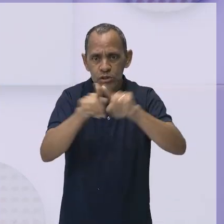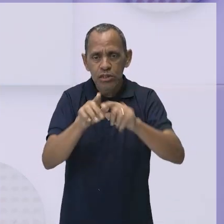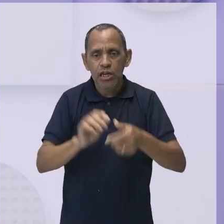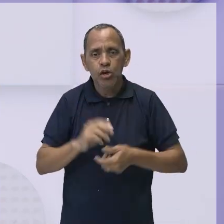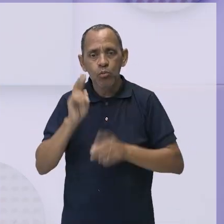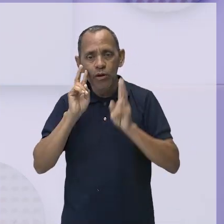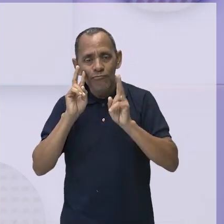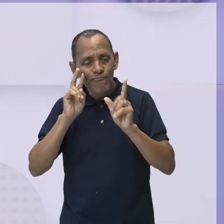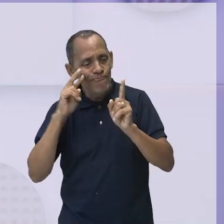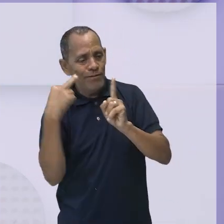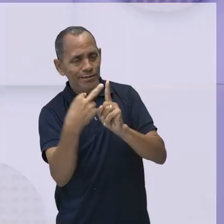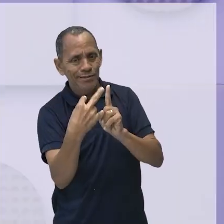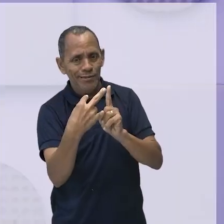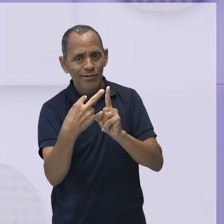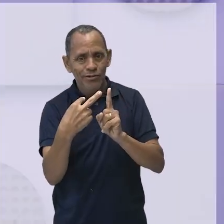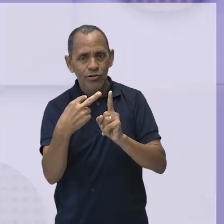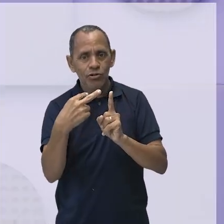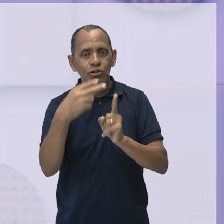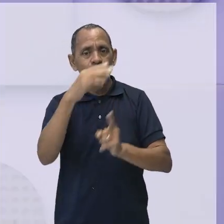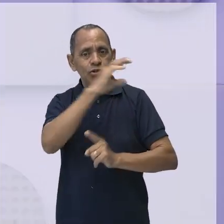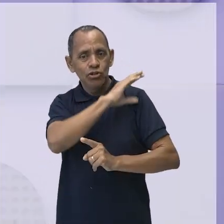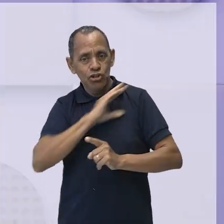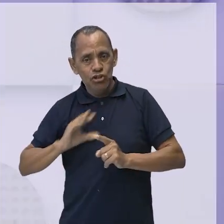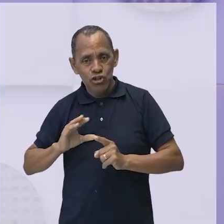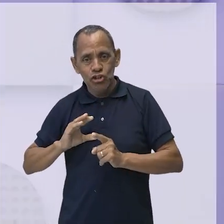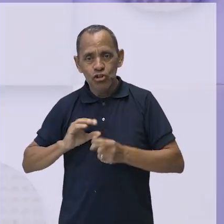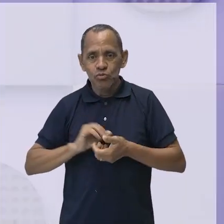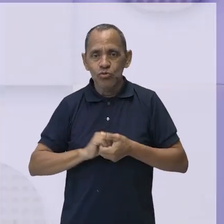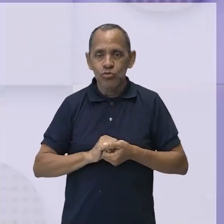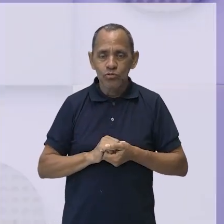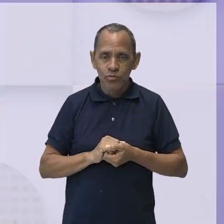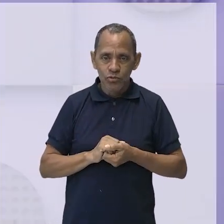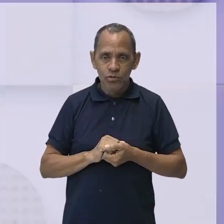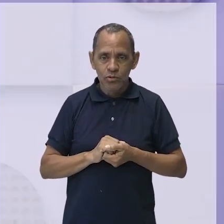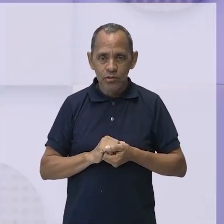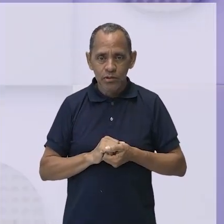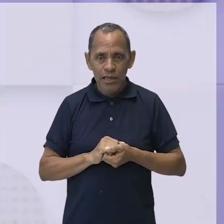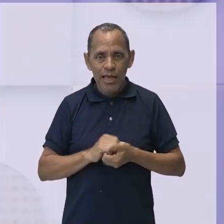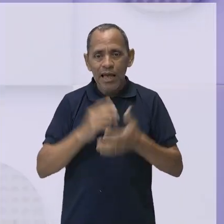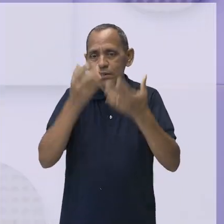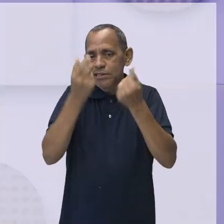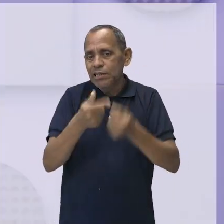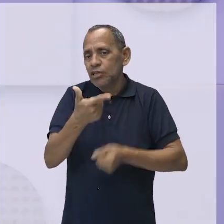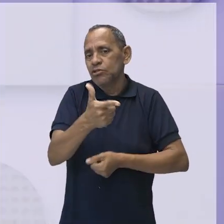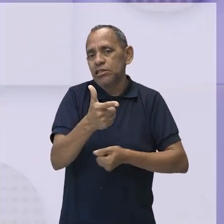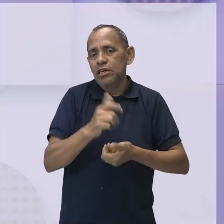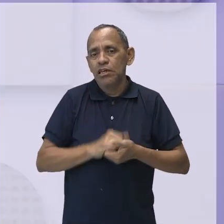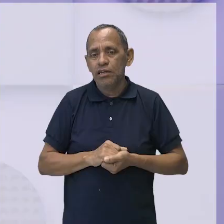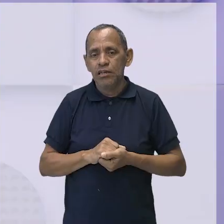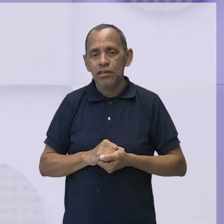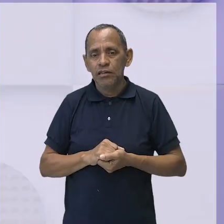cristianizada e intolerante, vai falar que a religião do colega é do diabo.